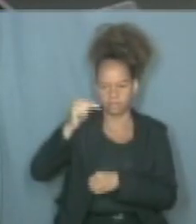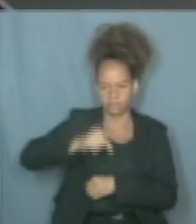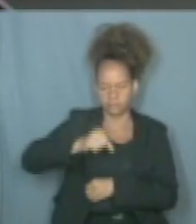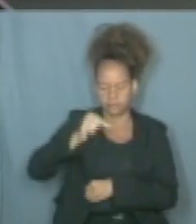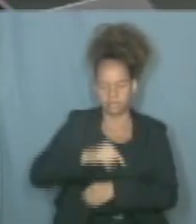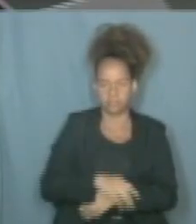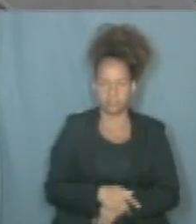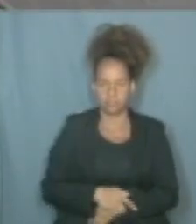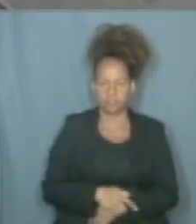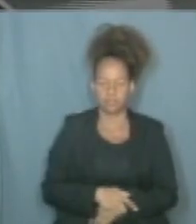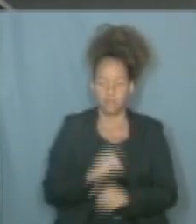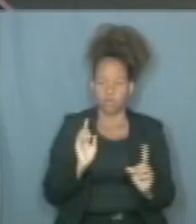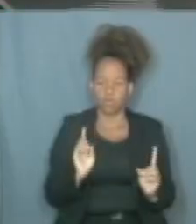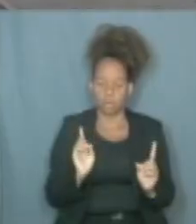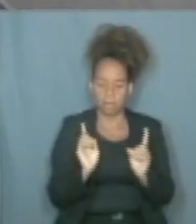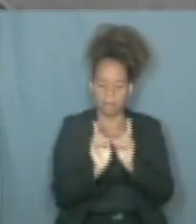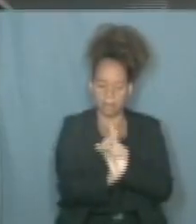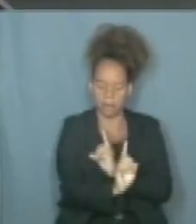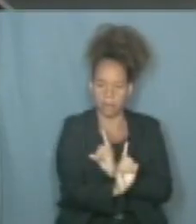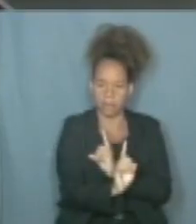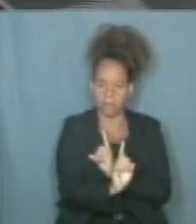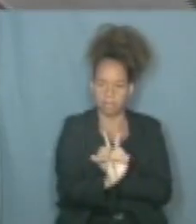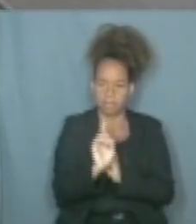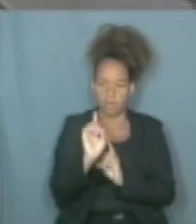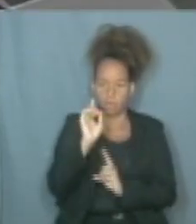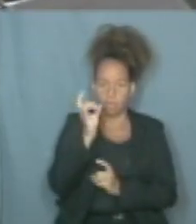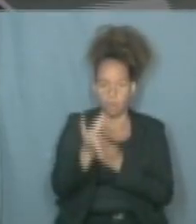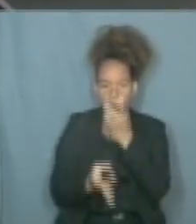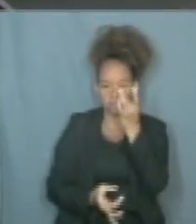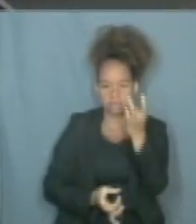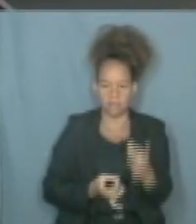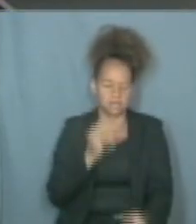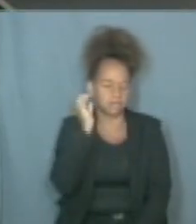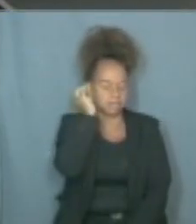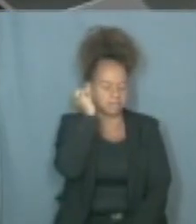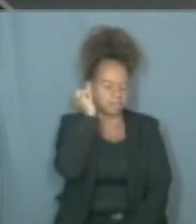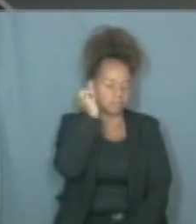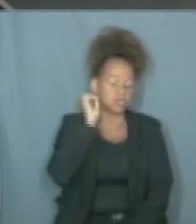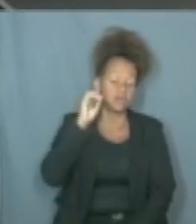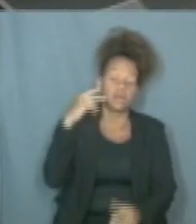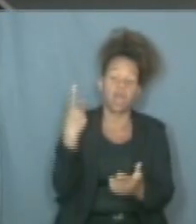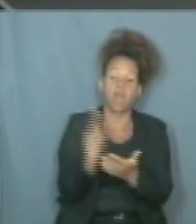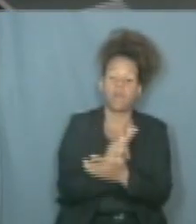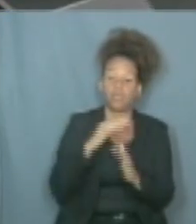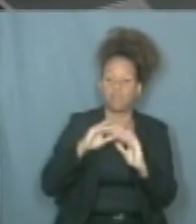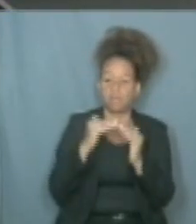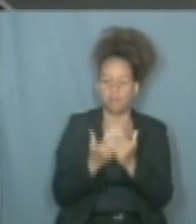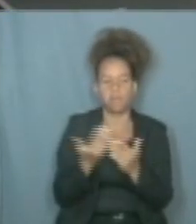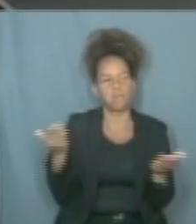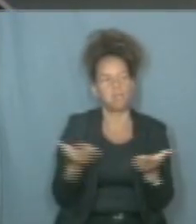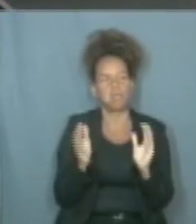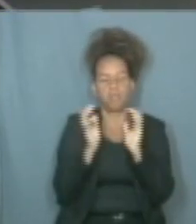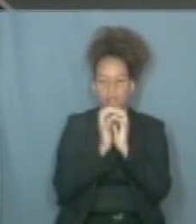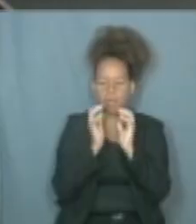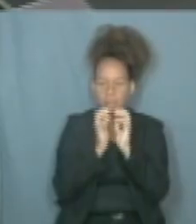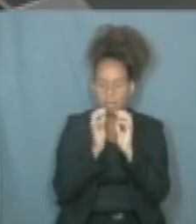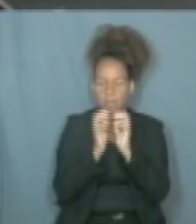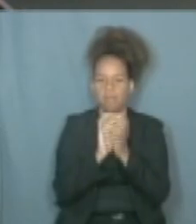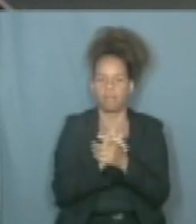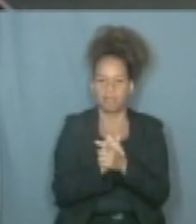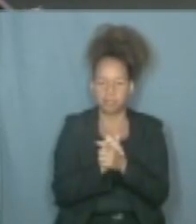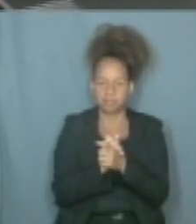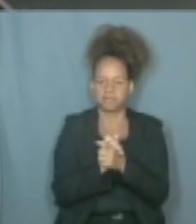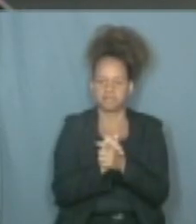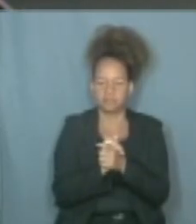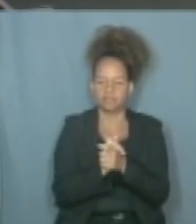a questão do rodízio que acontece nas escolas. Hoje, a cidade do Recife